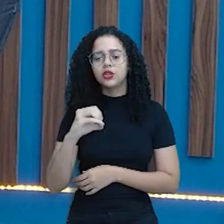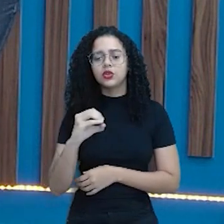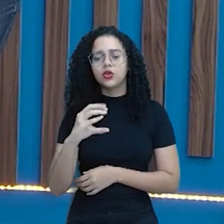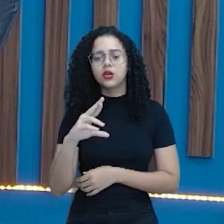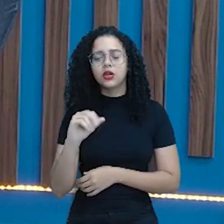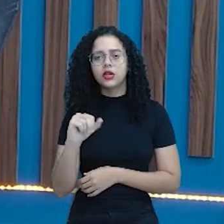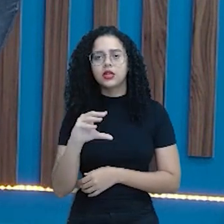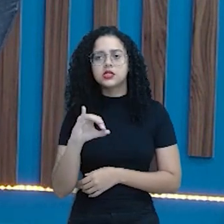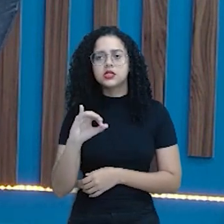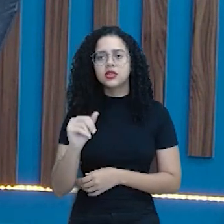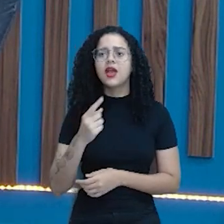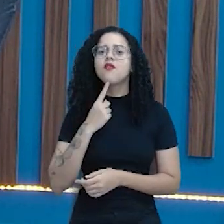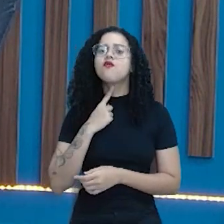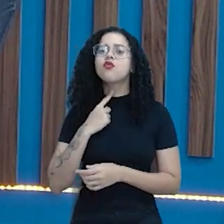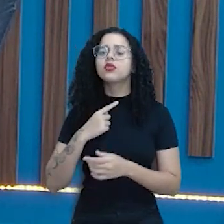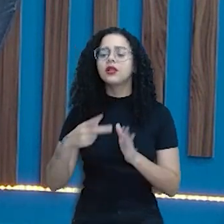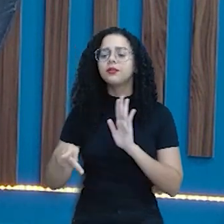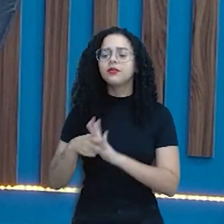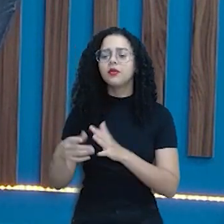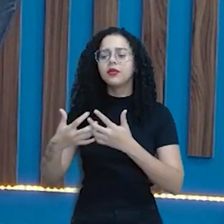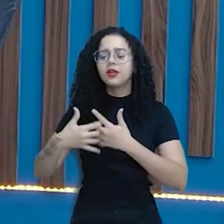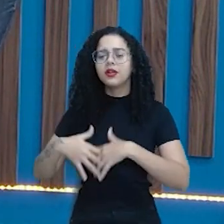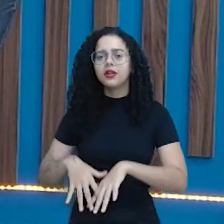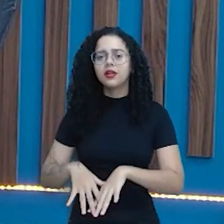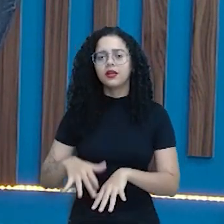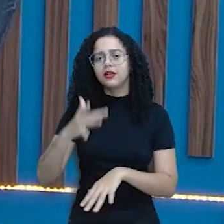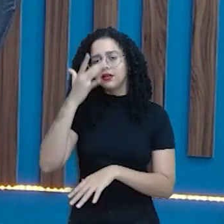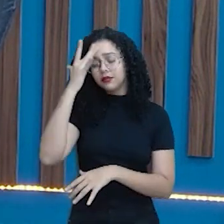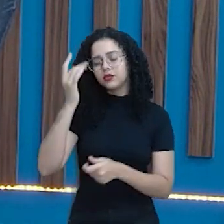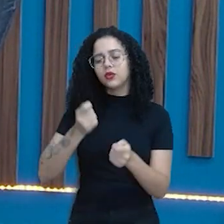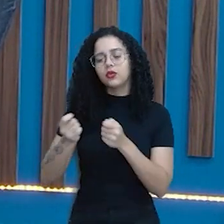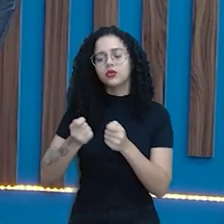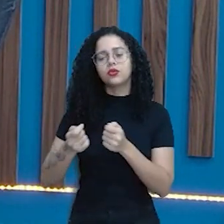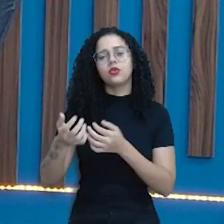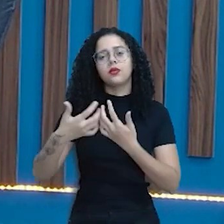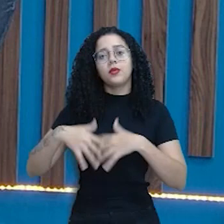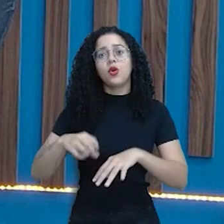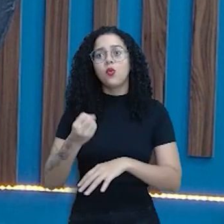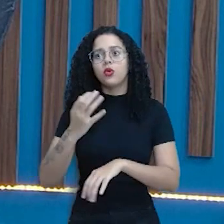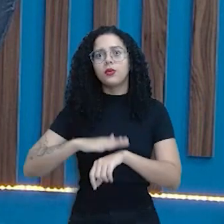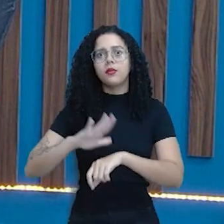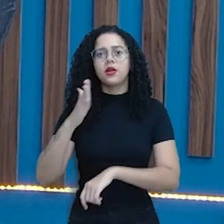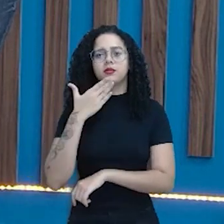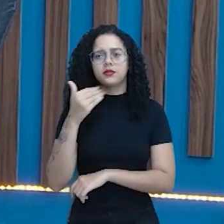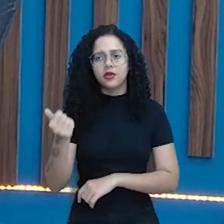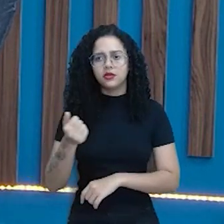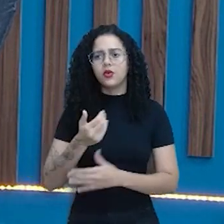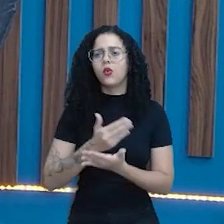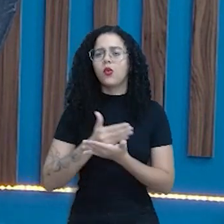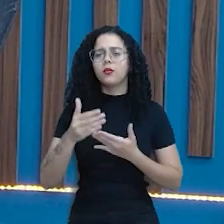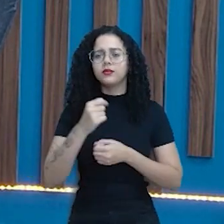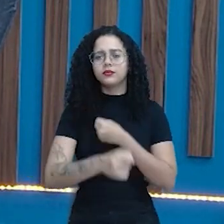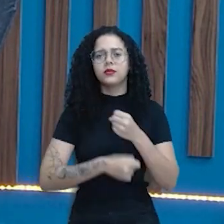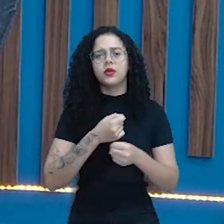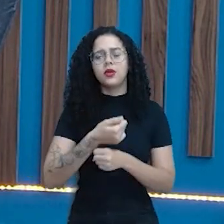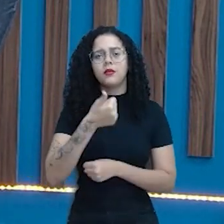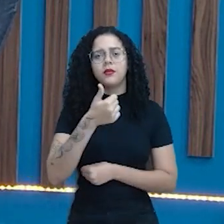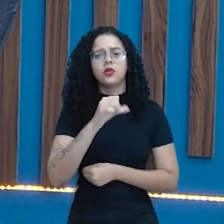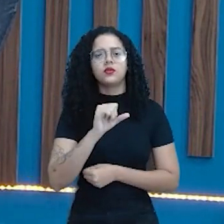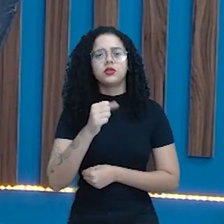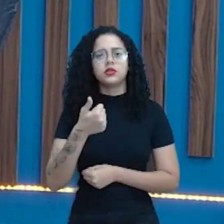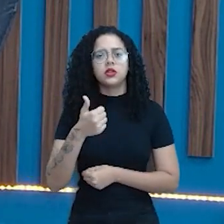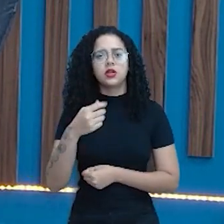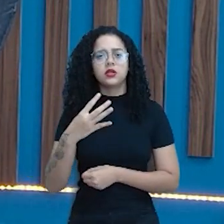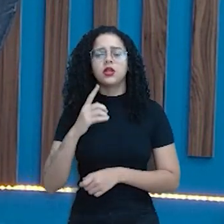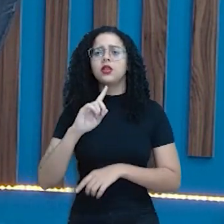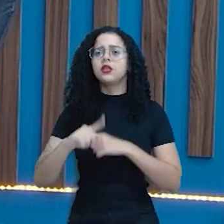da técnica, é da máquina, é dos técnicos. E aí, quanto mais, melhor. Essa aí começou em 1814, vocês viram, e depois dá